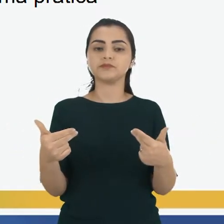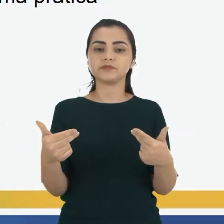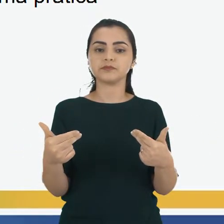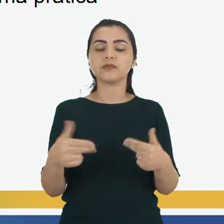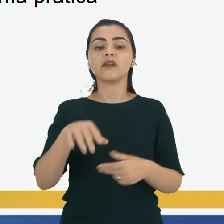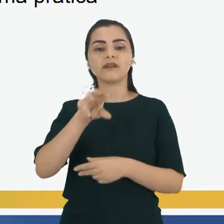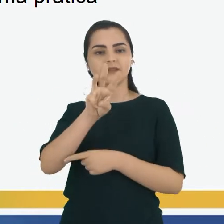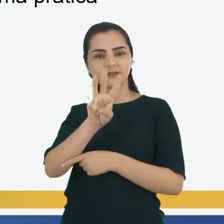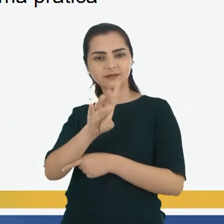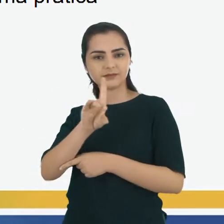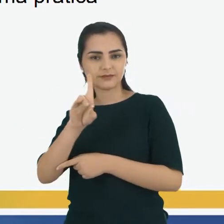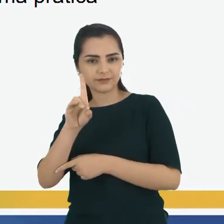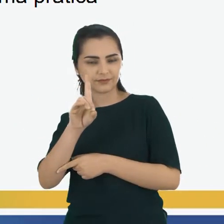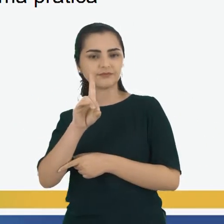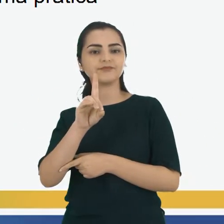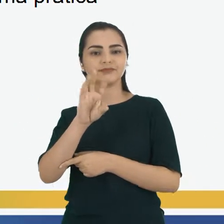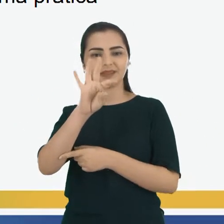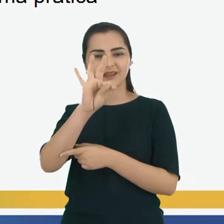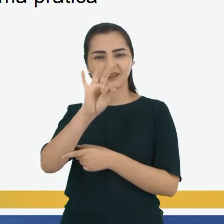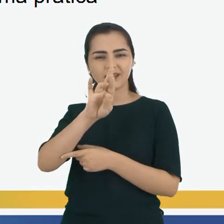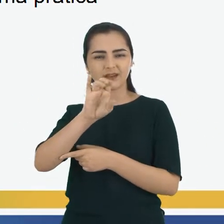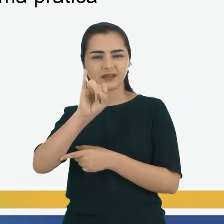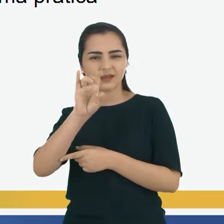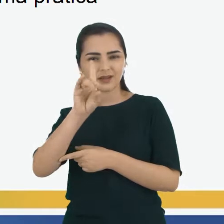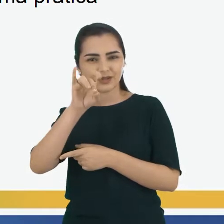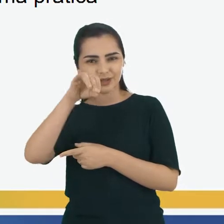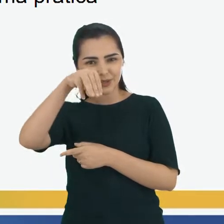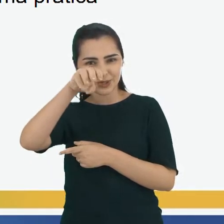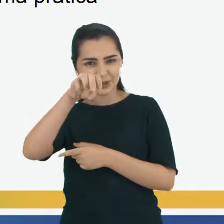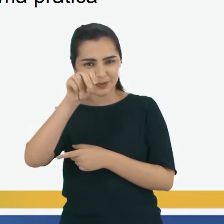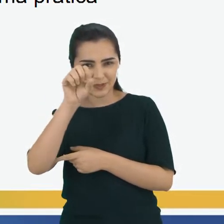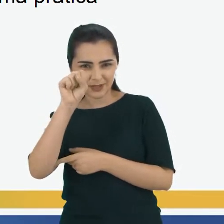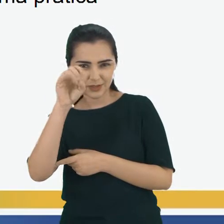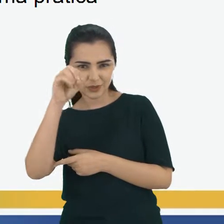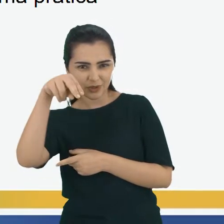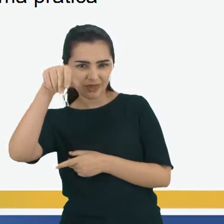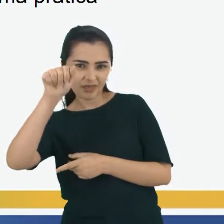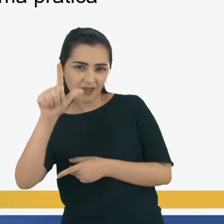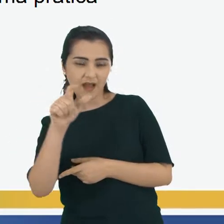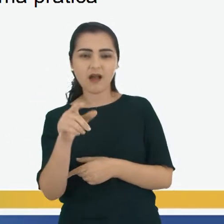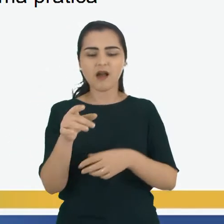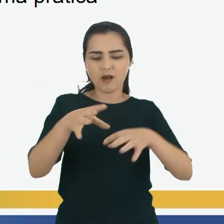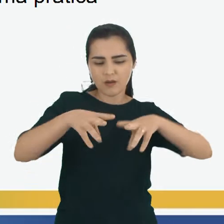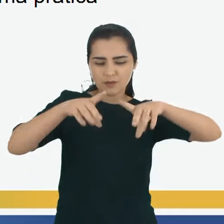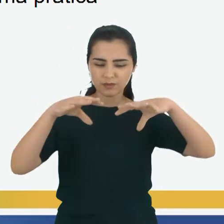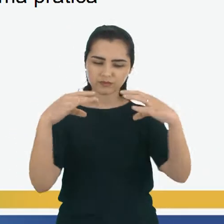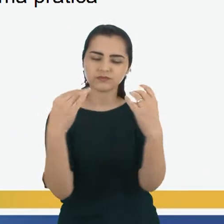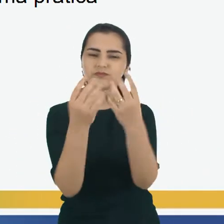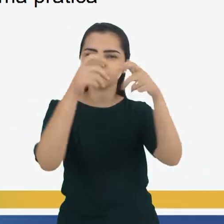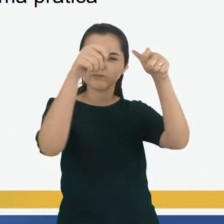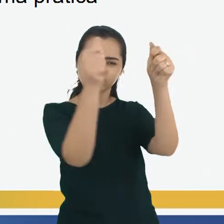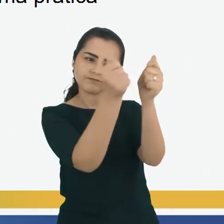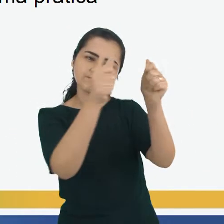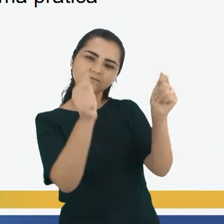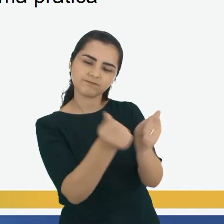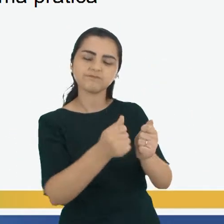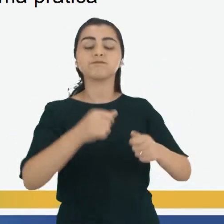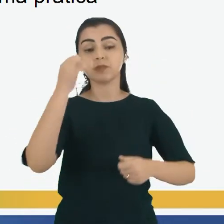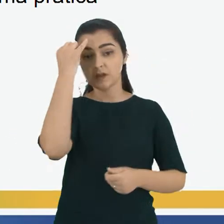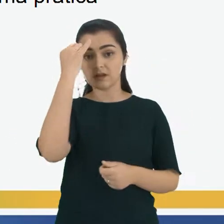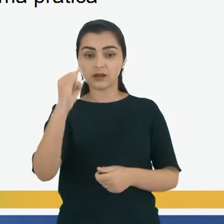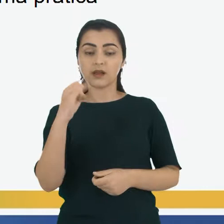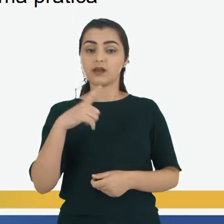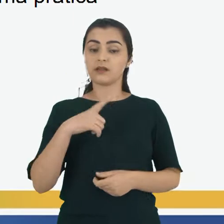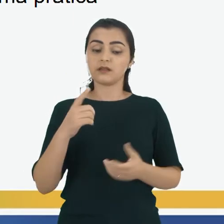objetos tridimensionais. Quando eu modelo o barro, a argila e crio uma peça, eu tenho uma peça